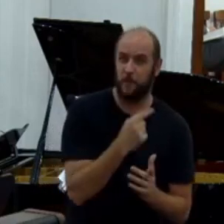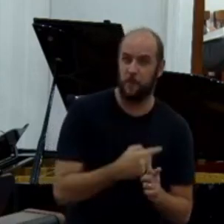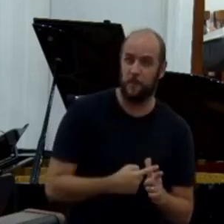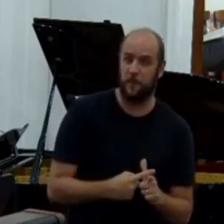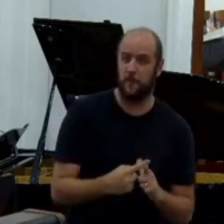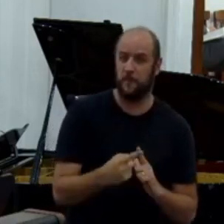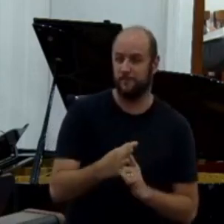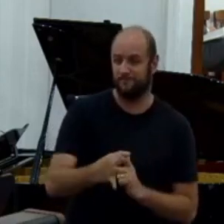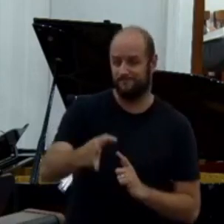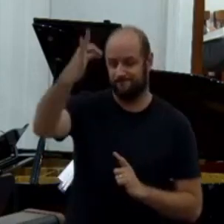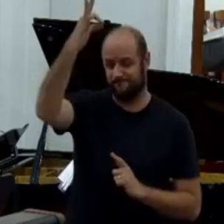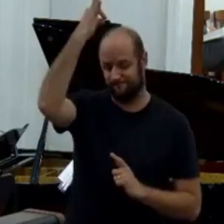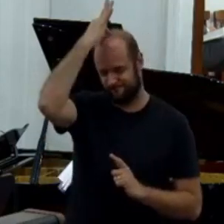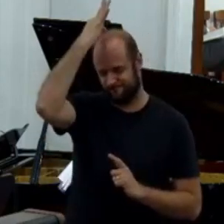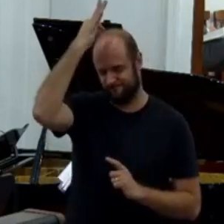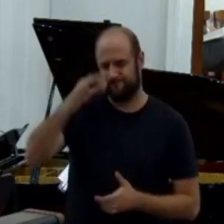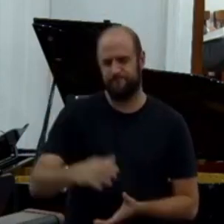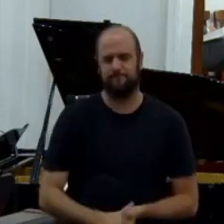problema espiritual.